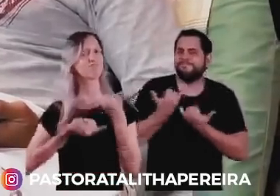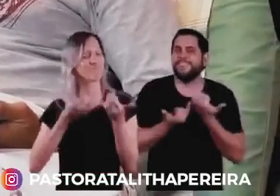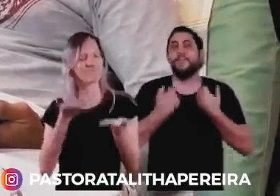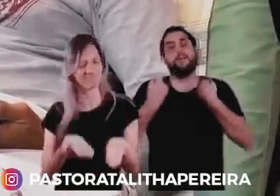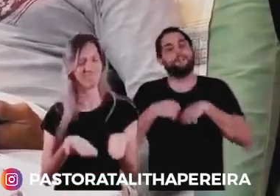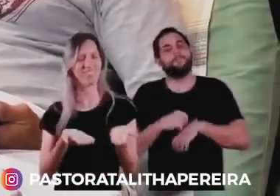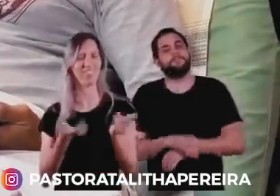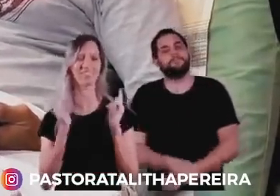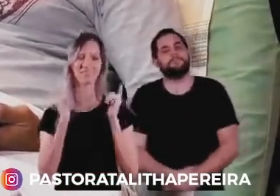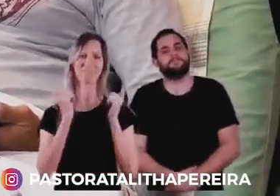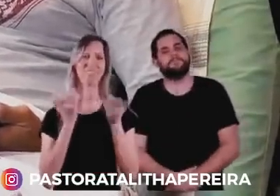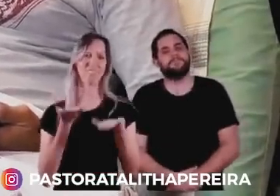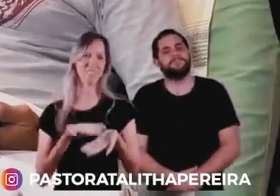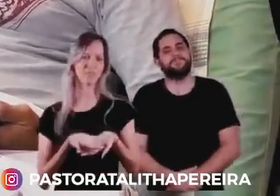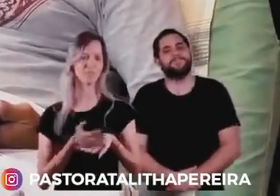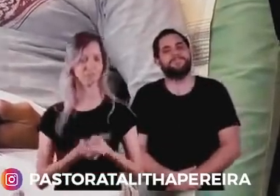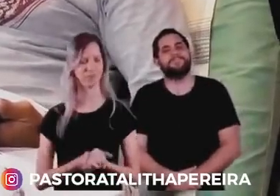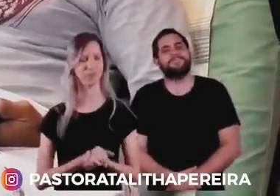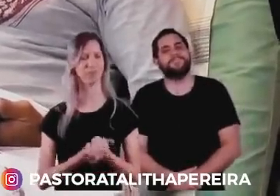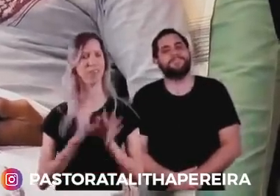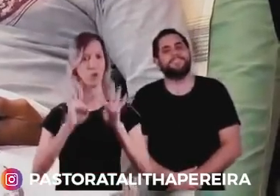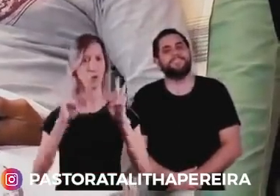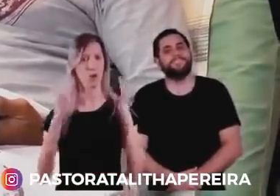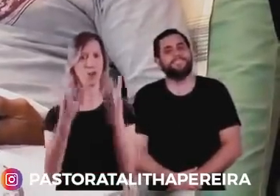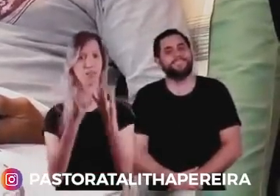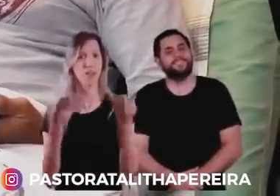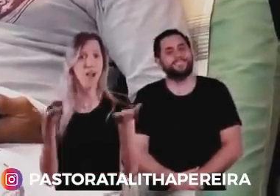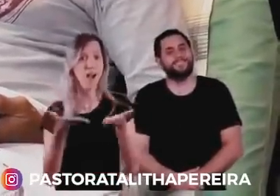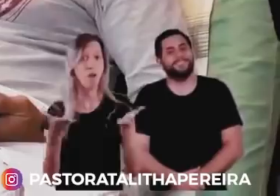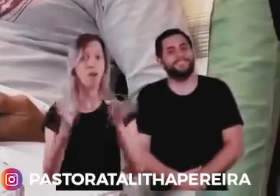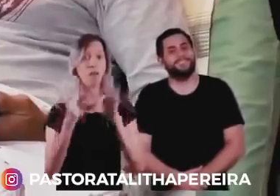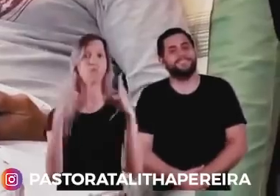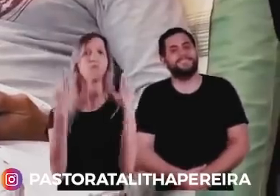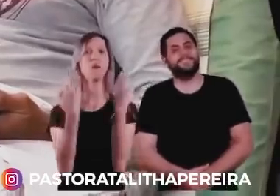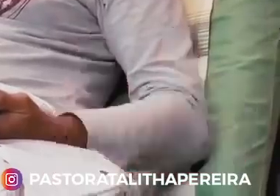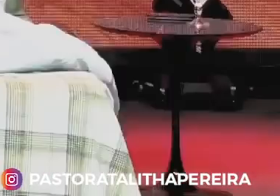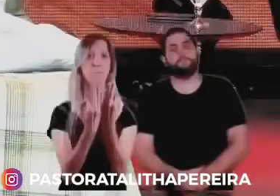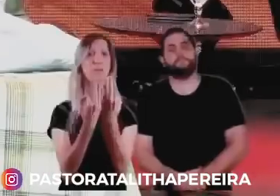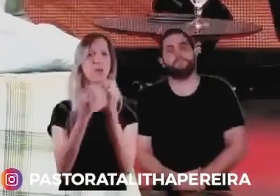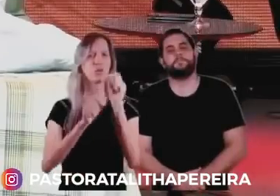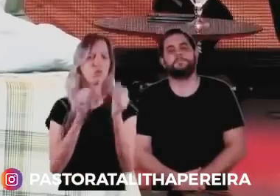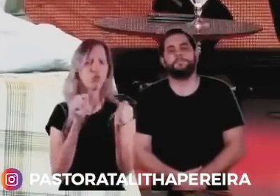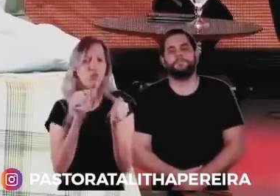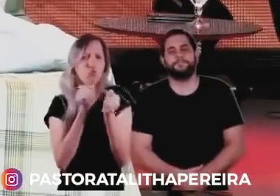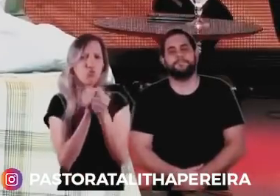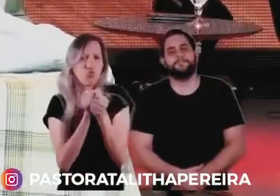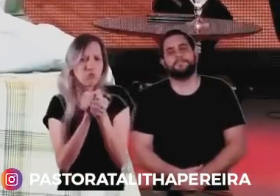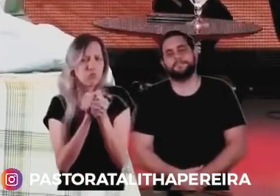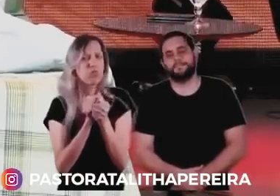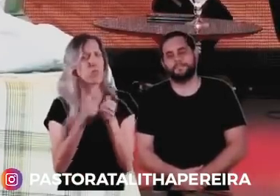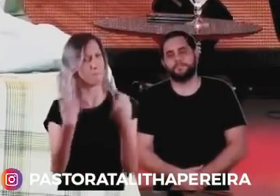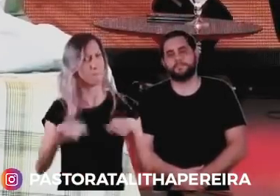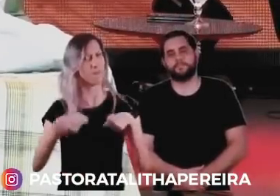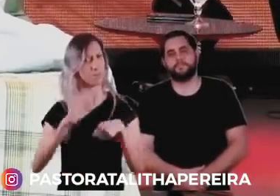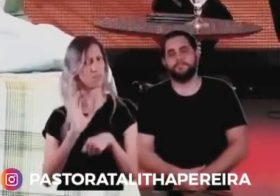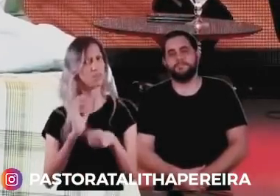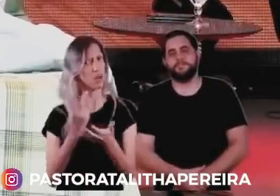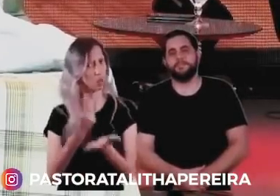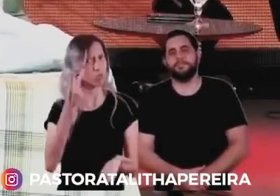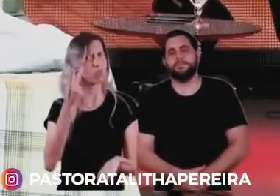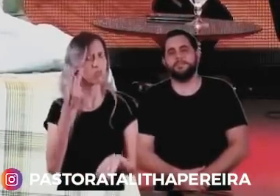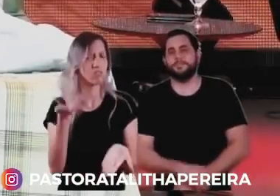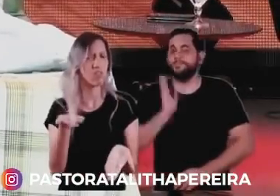precisa acontecer nessa quarentena, quando as famílias estão mais juntas. É isso que precisa acontecer. Já aconteceu